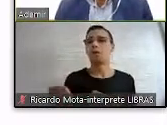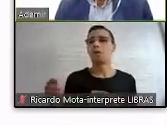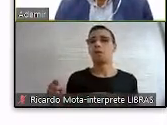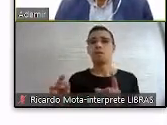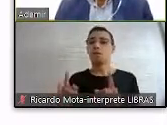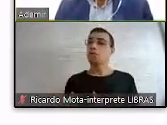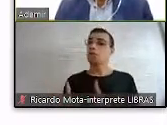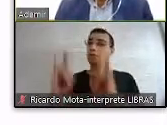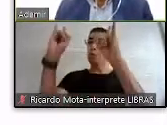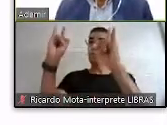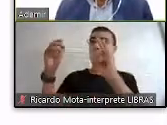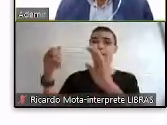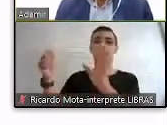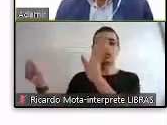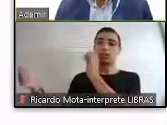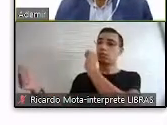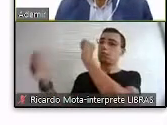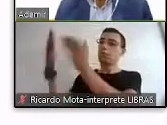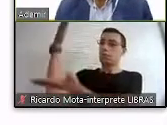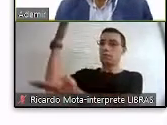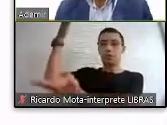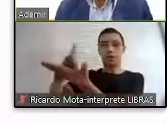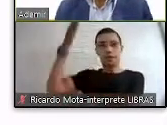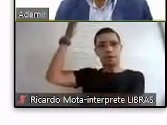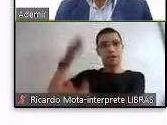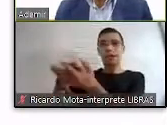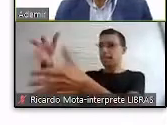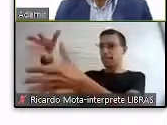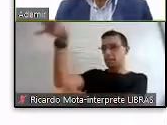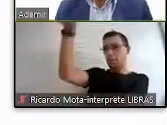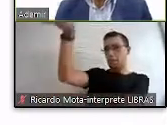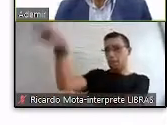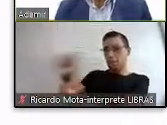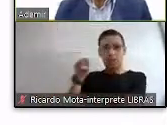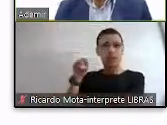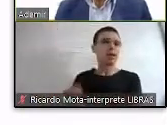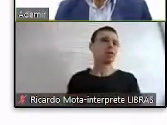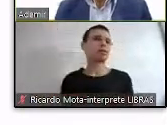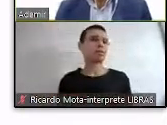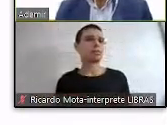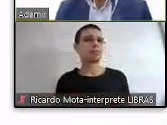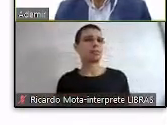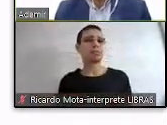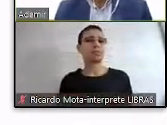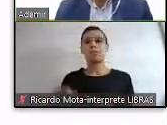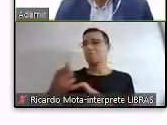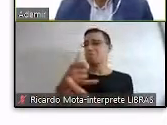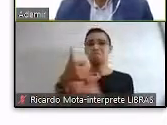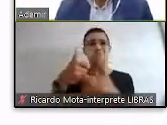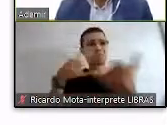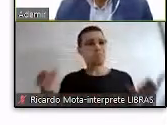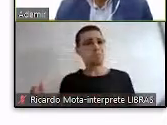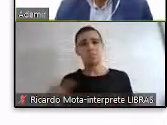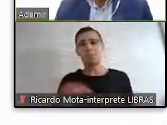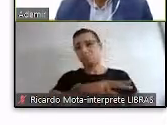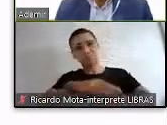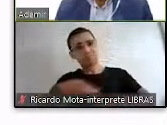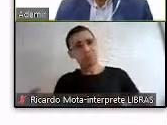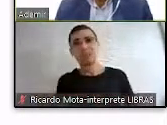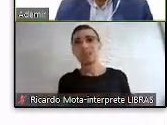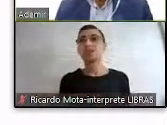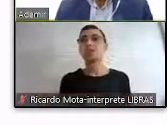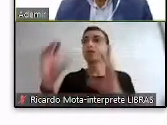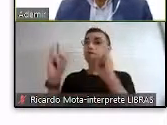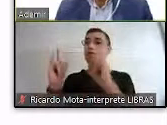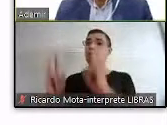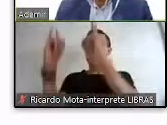enfim, temos aí alterações na estrutura, no sistema, que pode comprometer toda a edificação. Então,